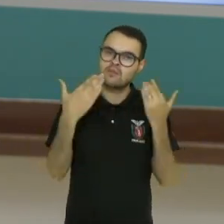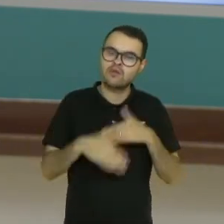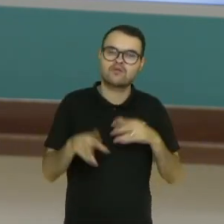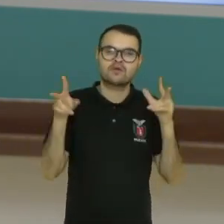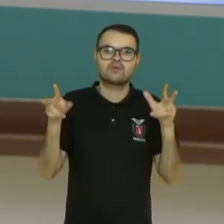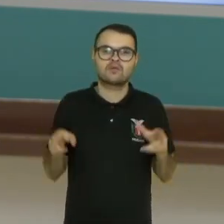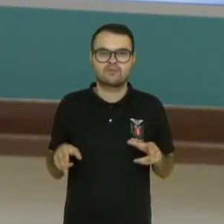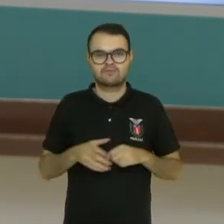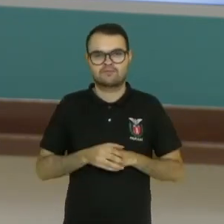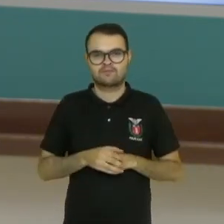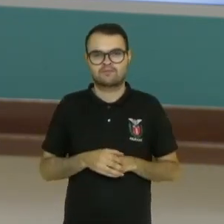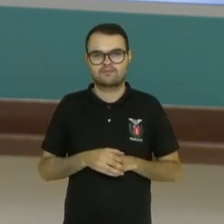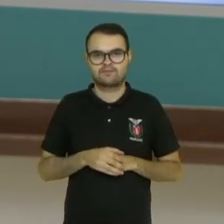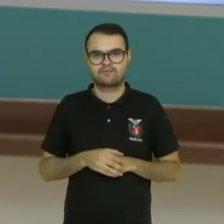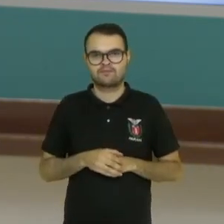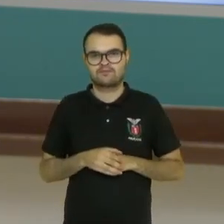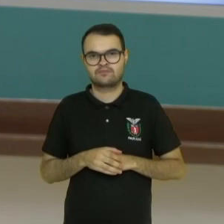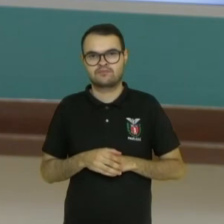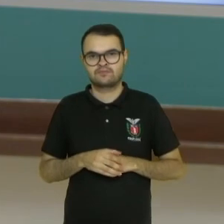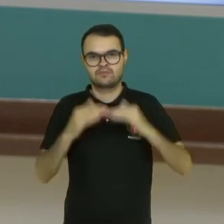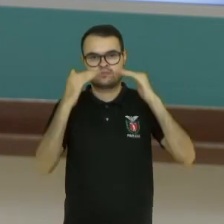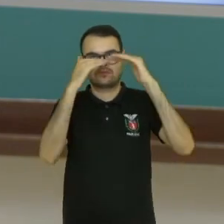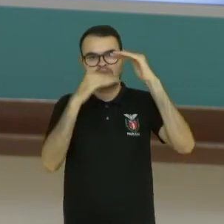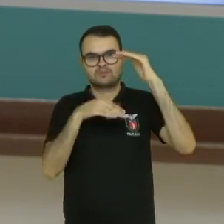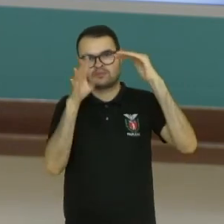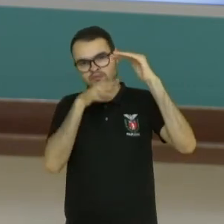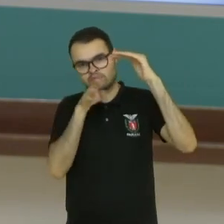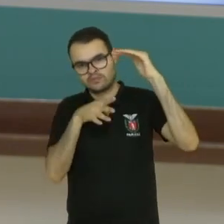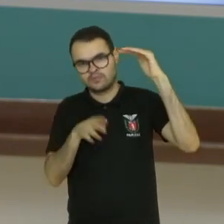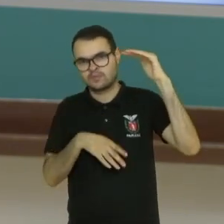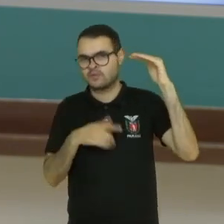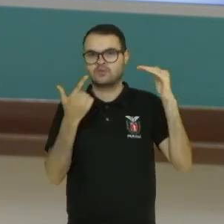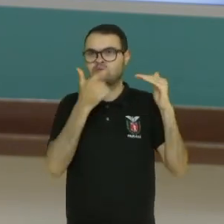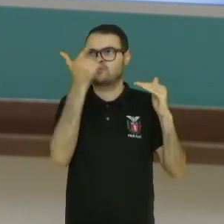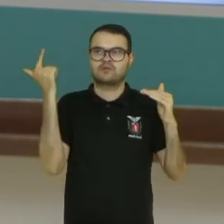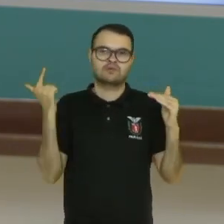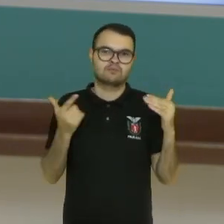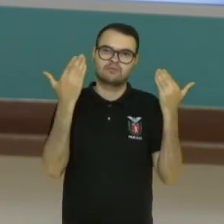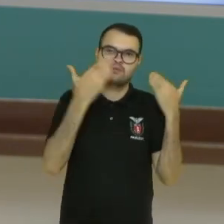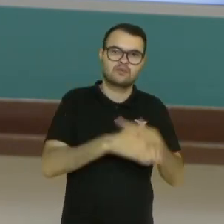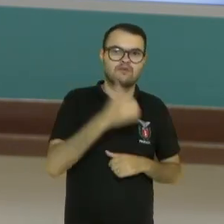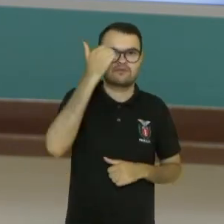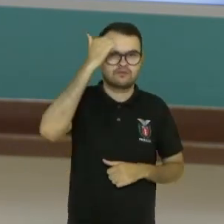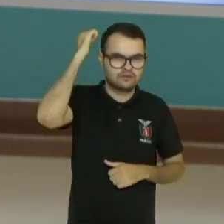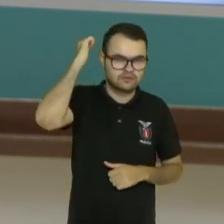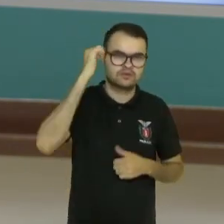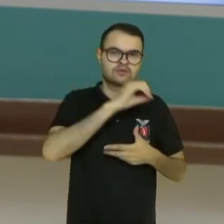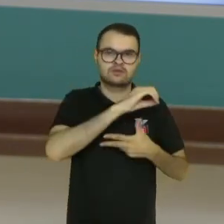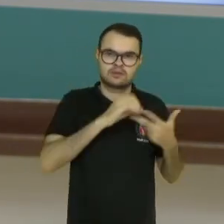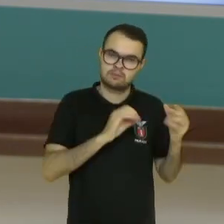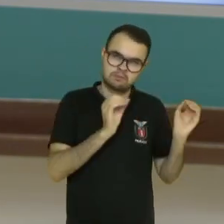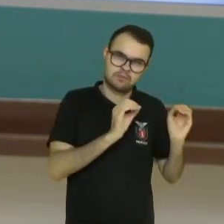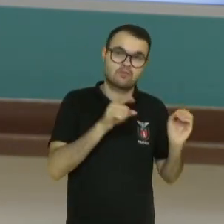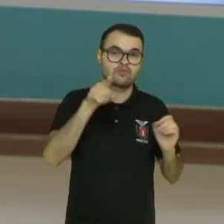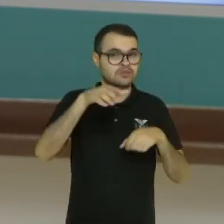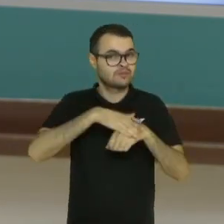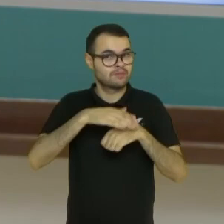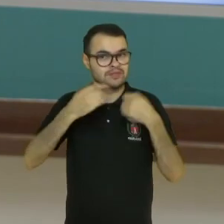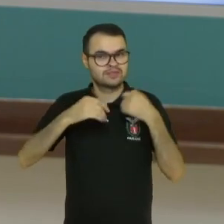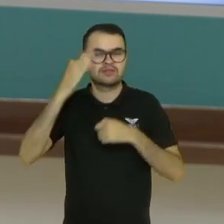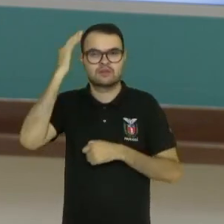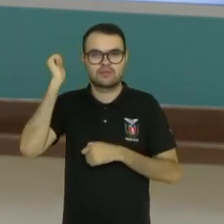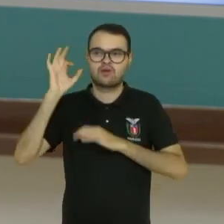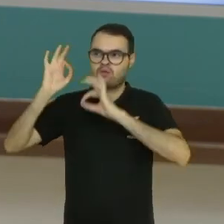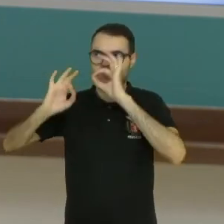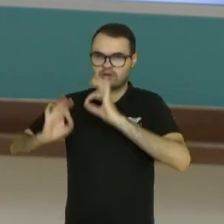O diagrama de Linus-Pauli não costuma aparecer aí nas provas oficiais do vestibular, do Enem, por exemplo. Você tem que saber montar esse diagrama.